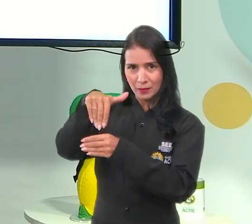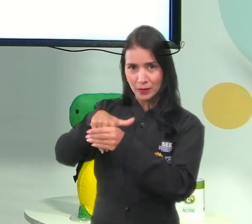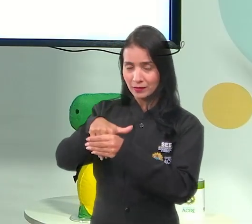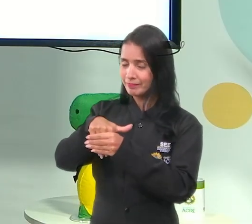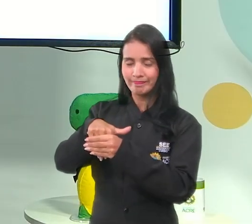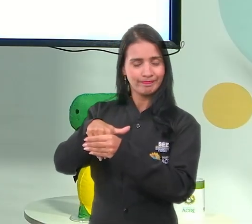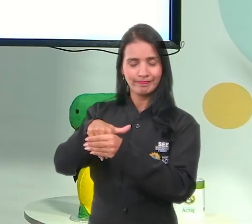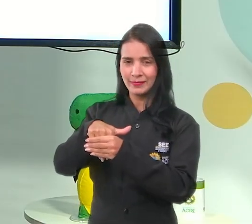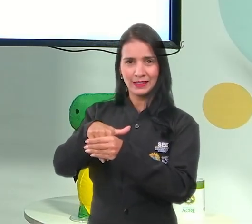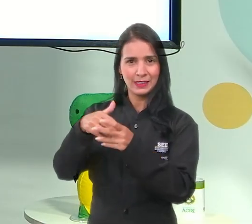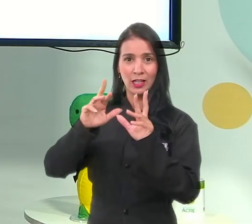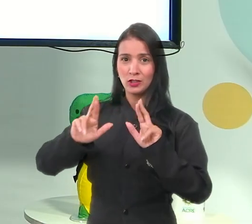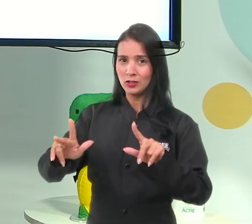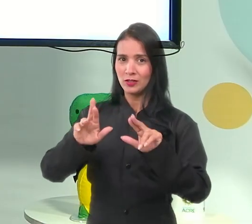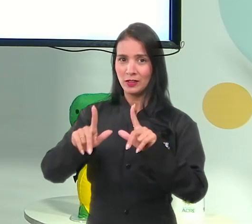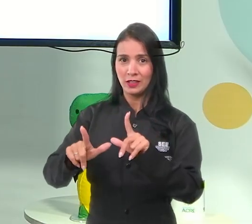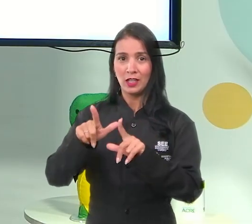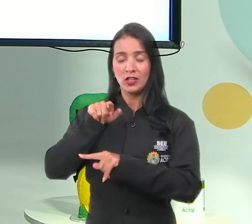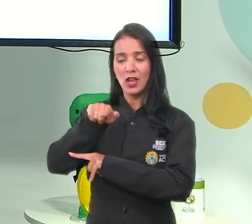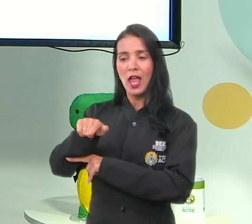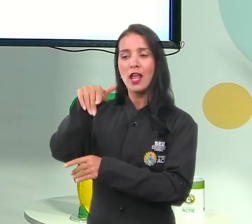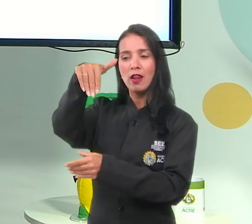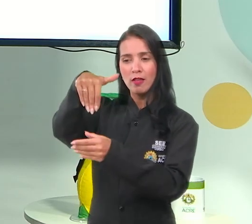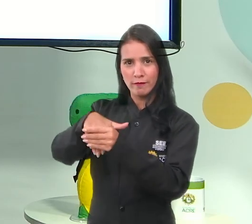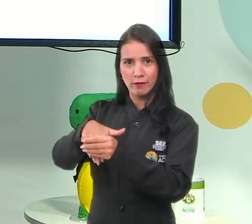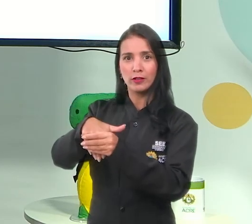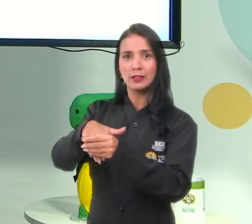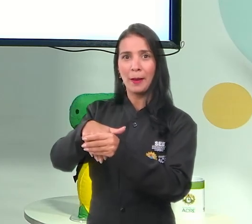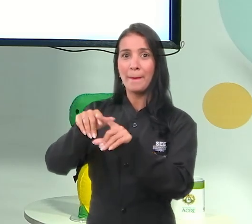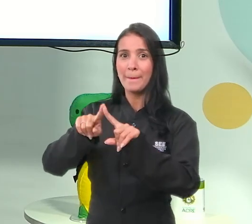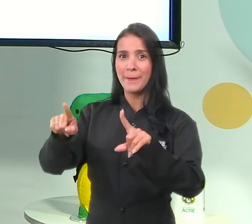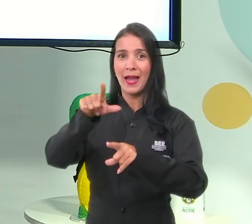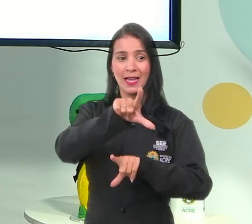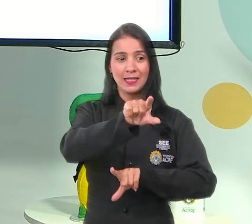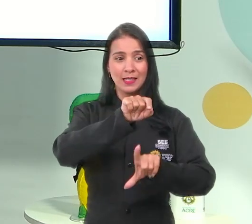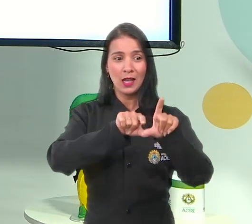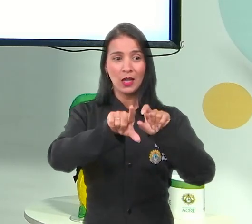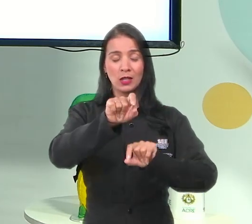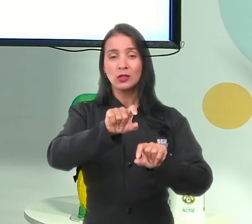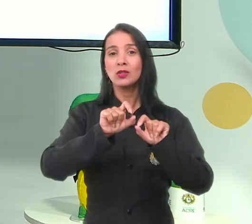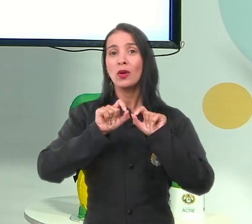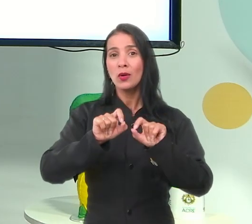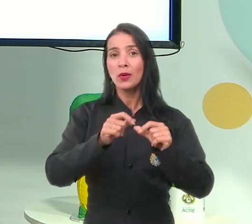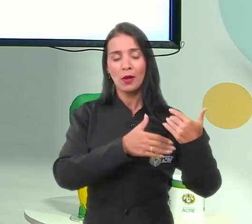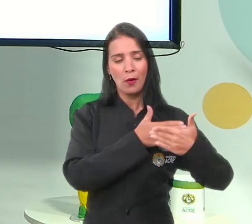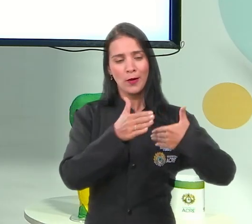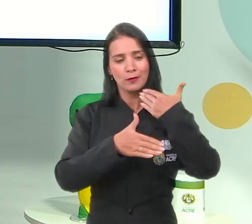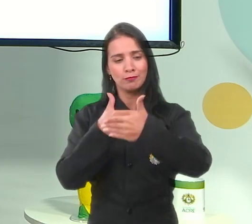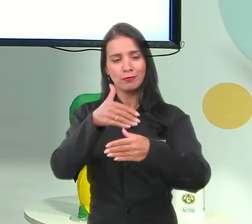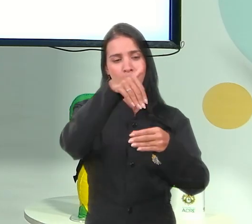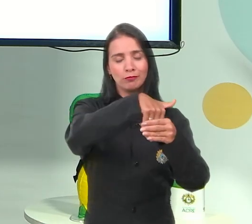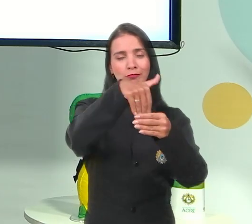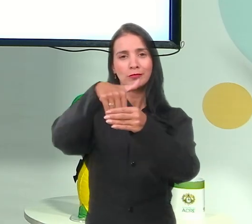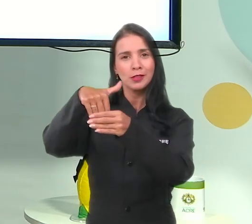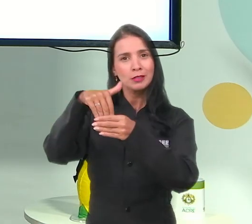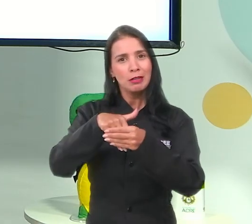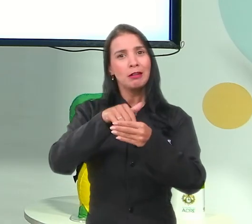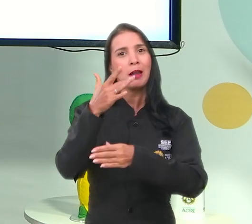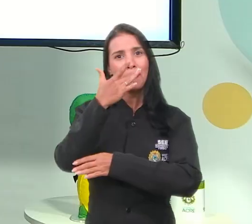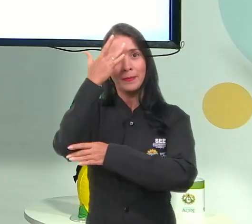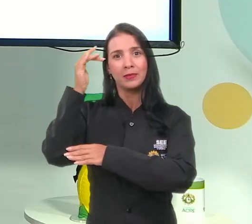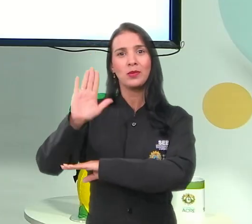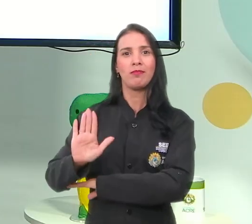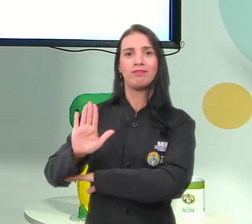uma pessoa que vota em pessoas que, através de um processo eleitoral, resolvem concorrer a